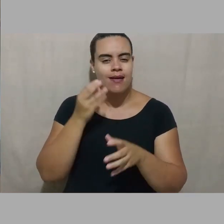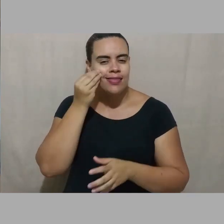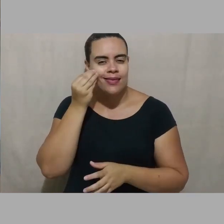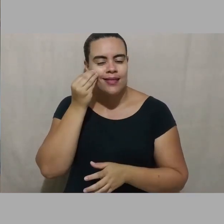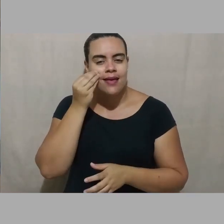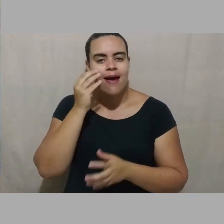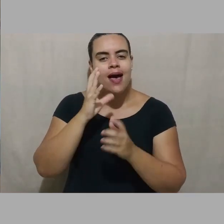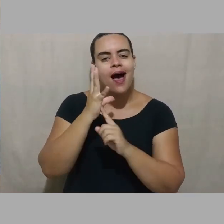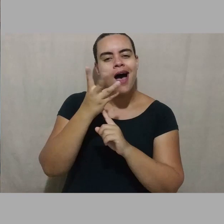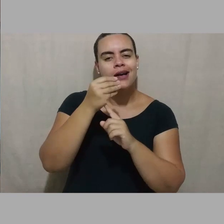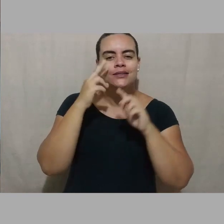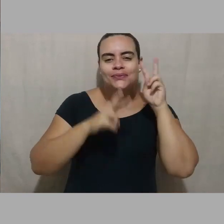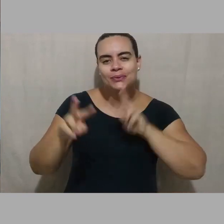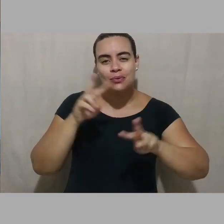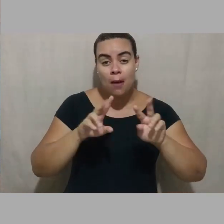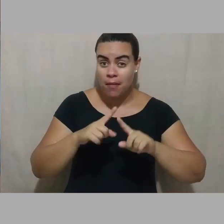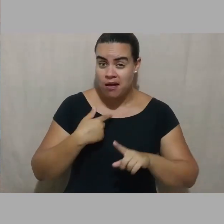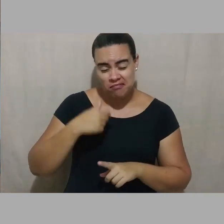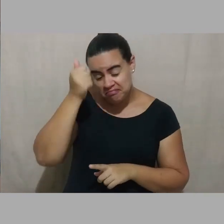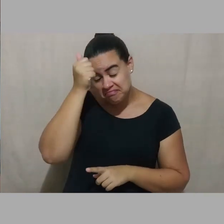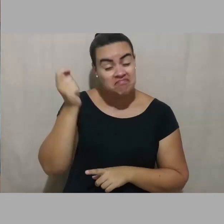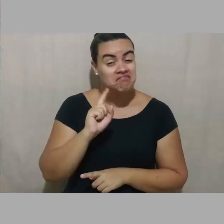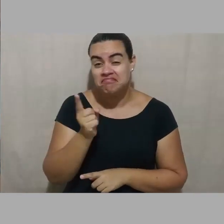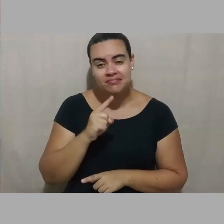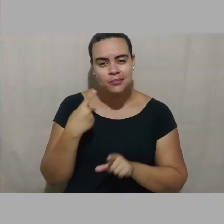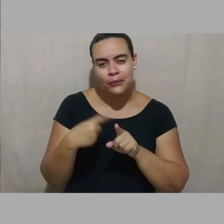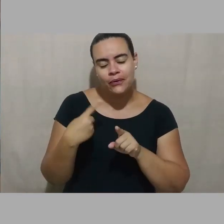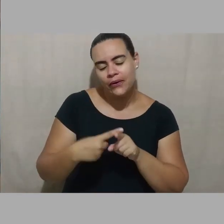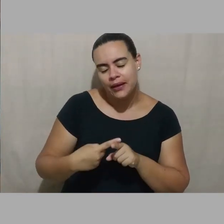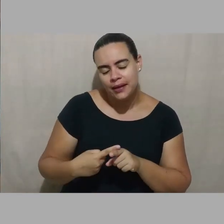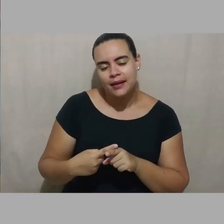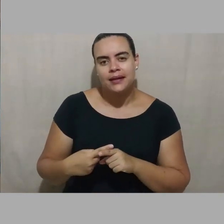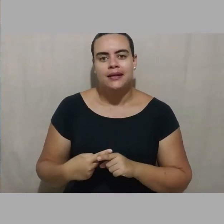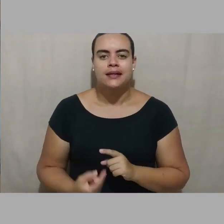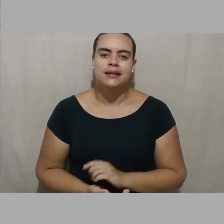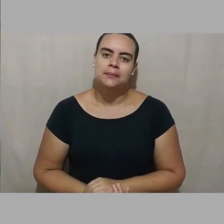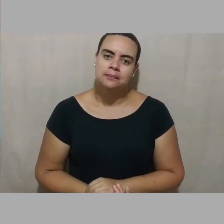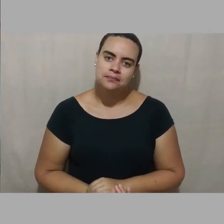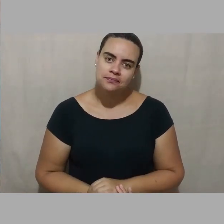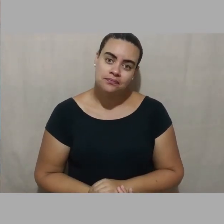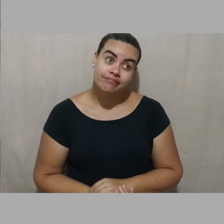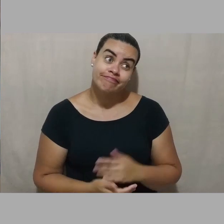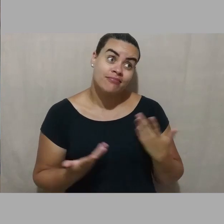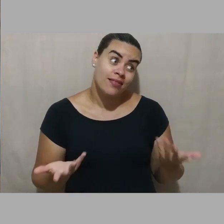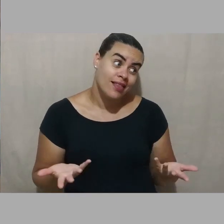visuais. Mas não me arrependo de ter escolhido ciências biológicas porque